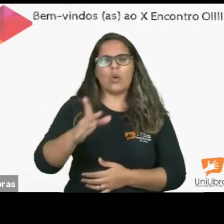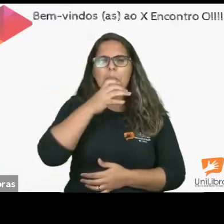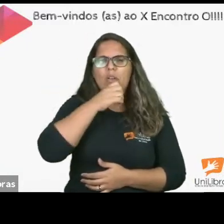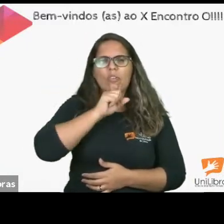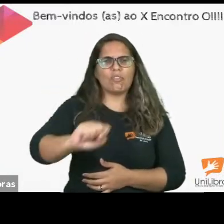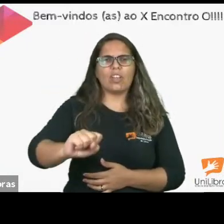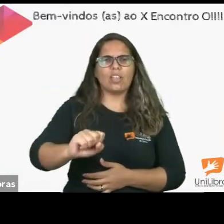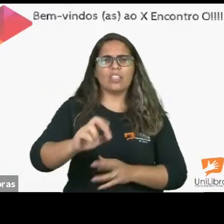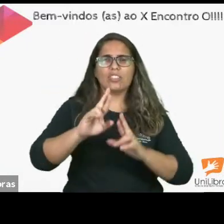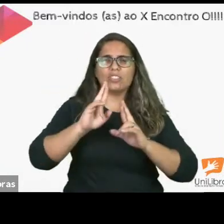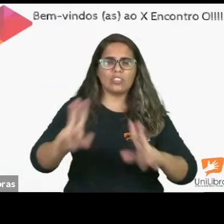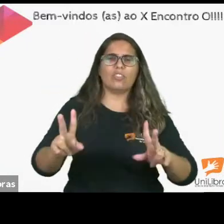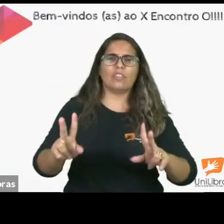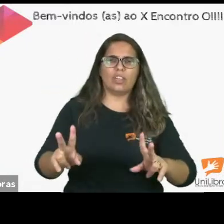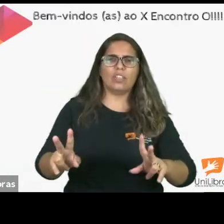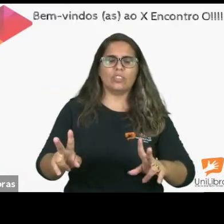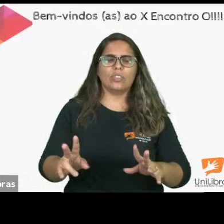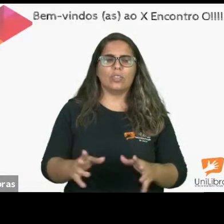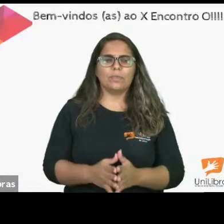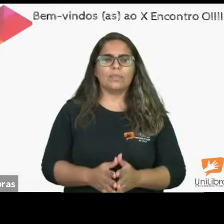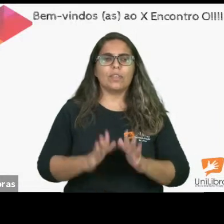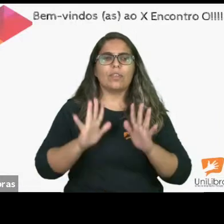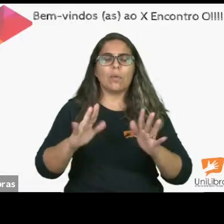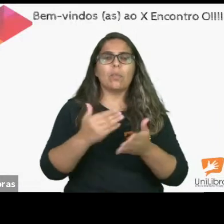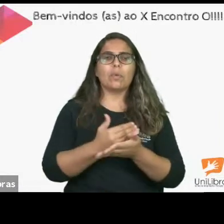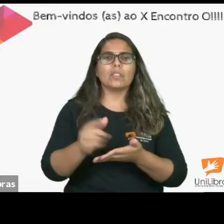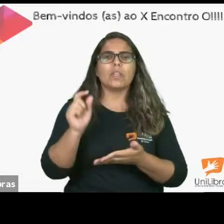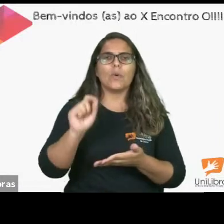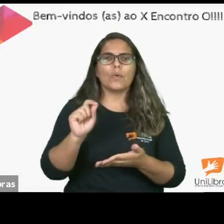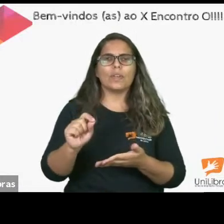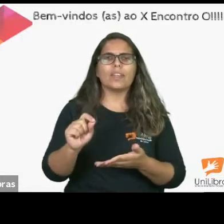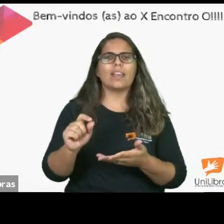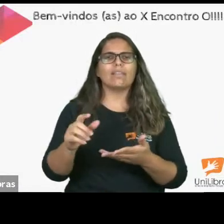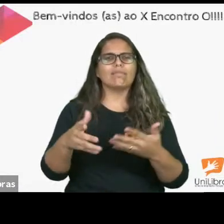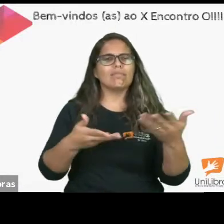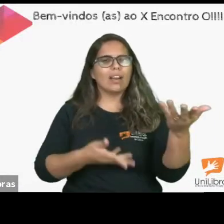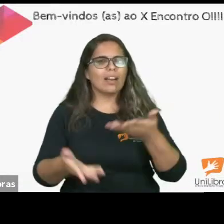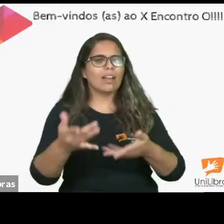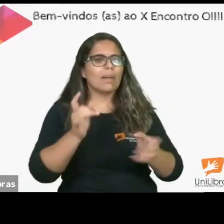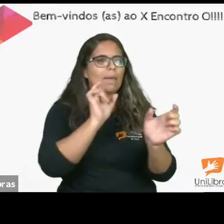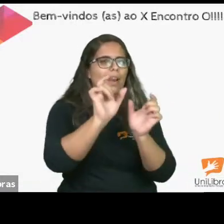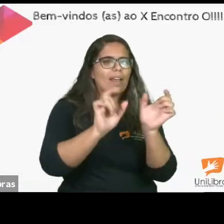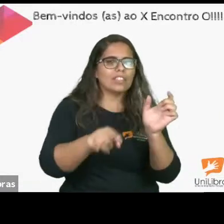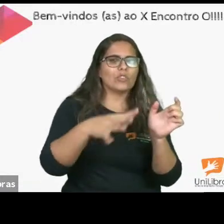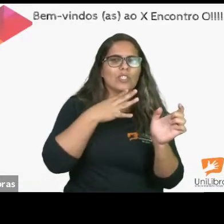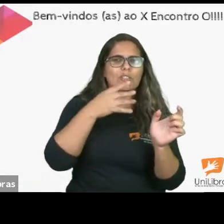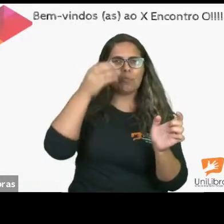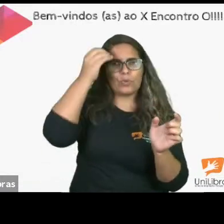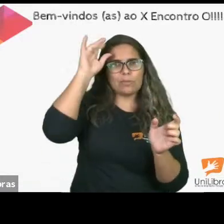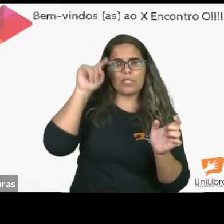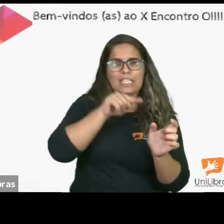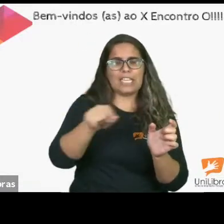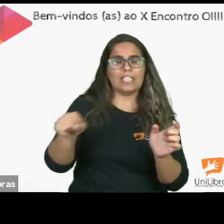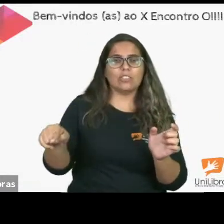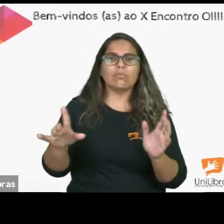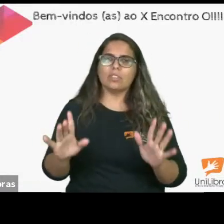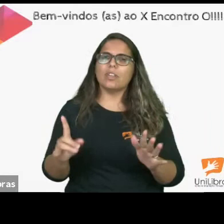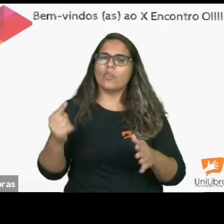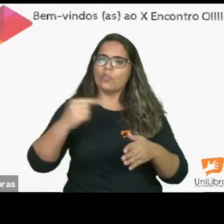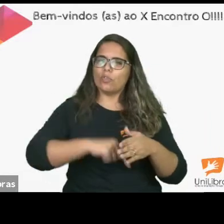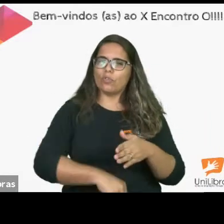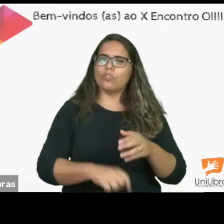epa, vamos partir das palavras geradoras e tudo, no fundo, eu acho que ali a gente pode